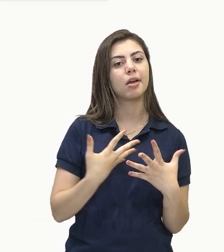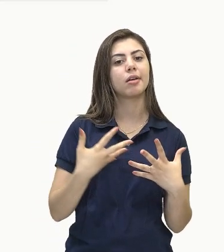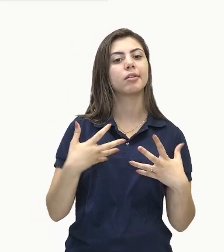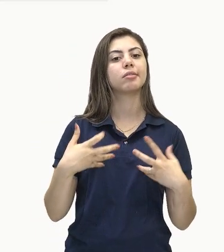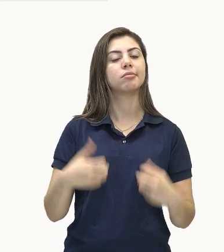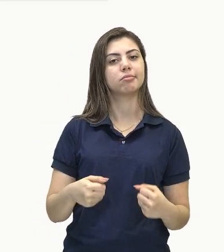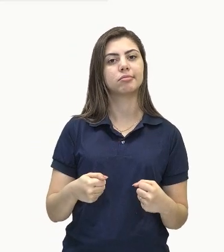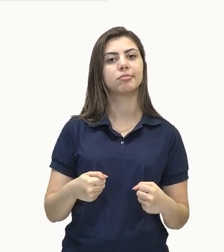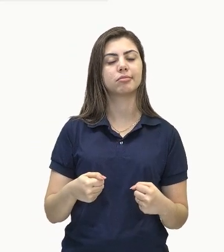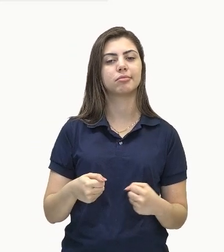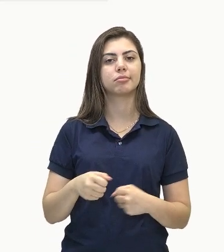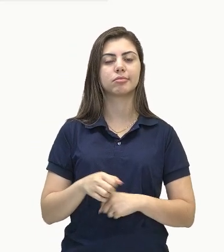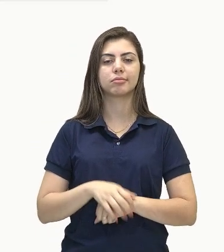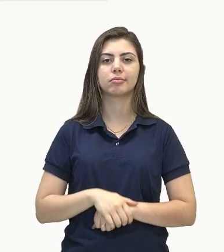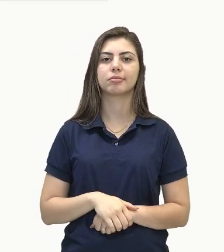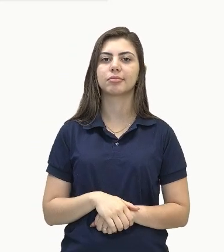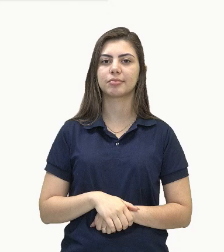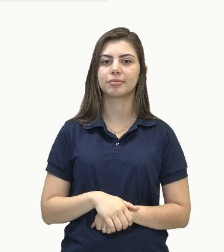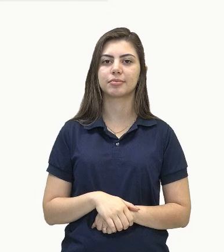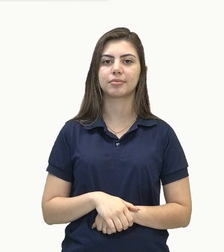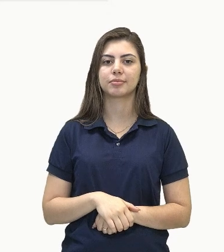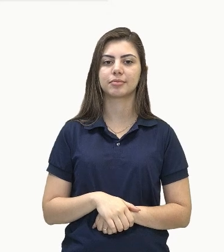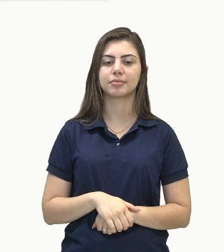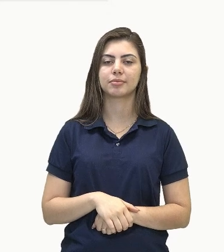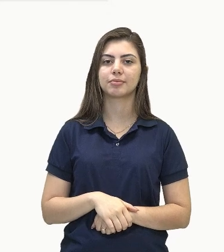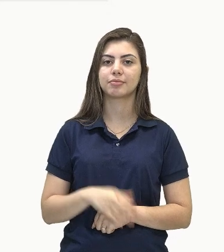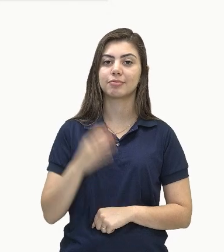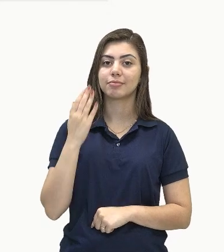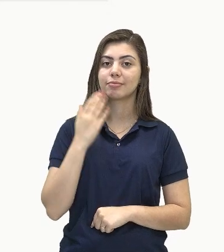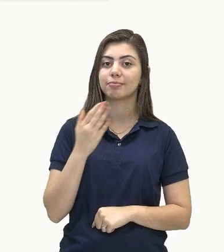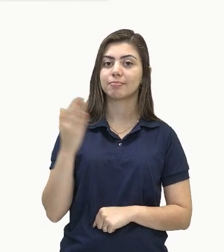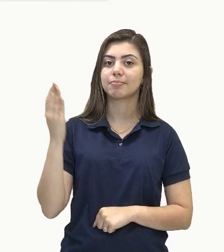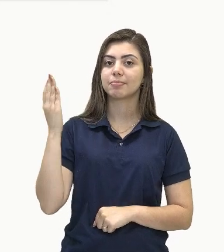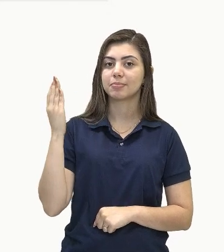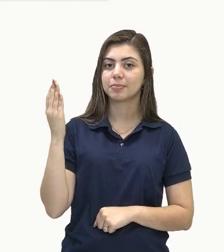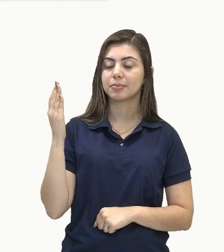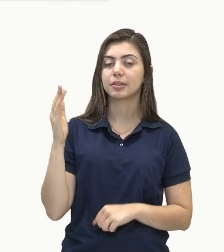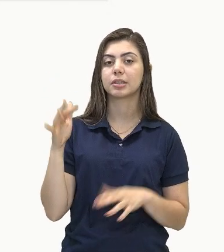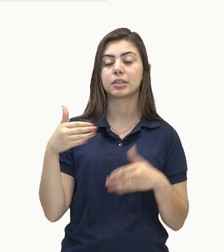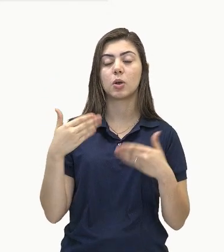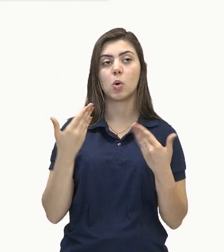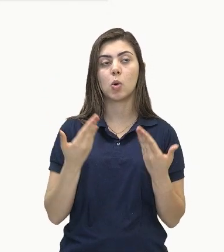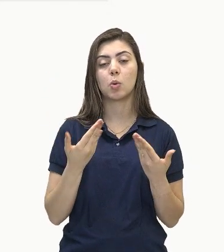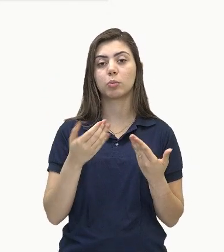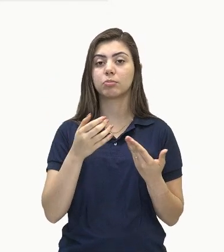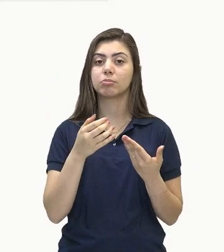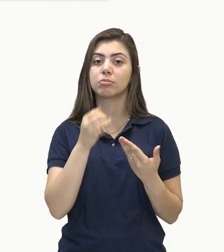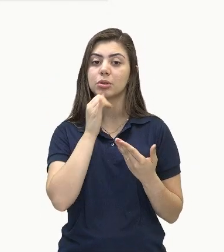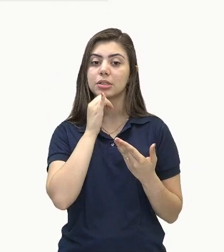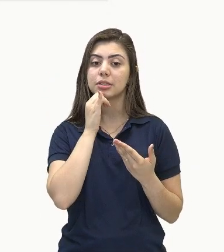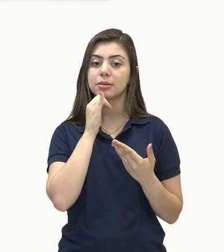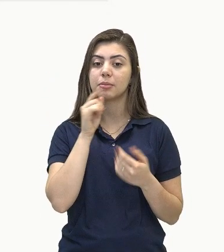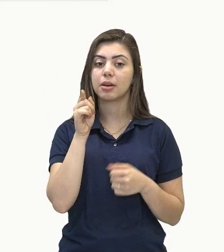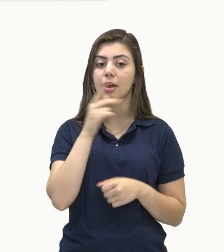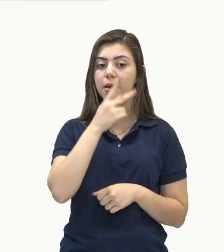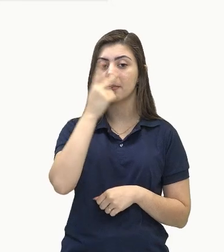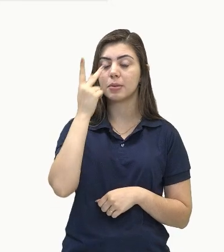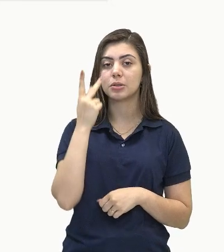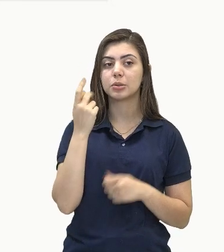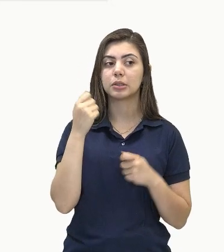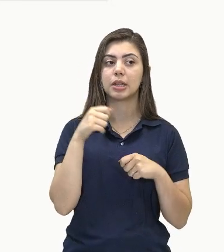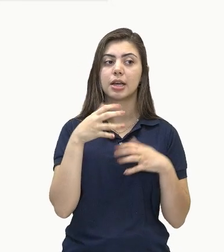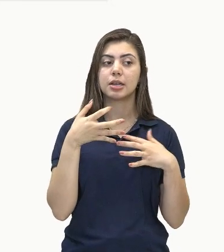aceitar uma ideia, um ponto de vista, ou até a assumir, a